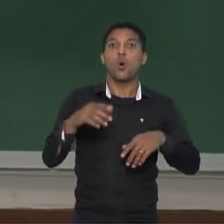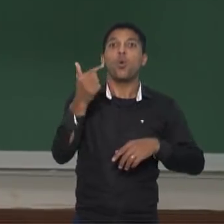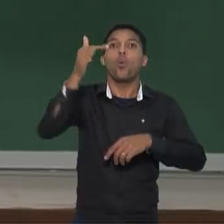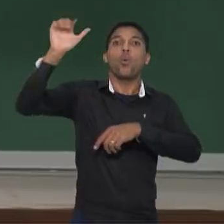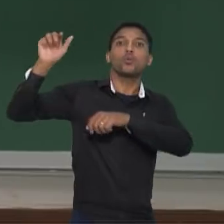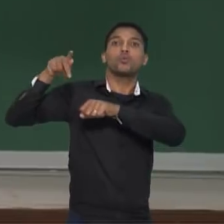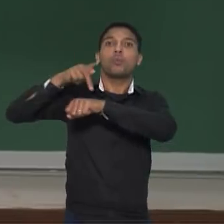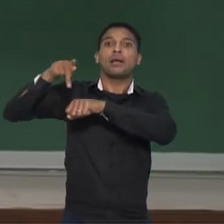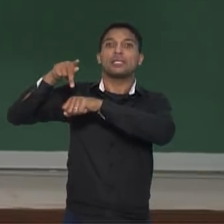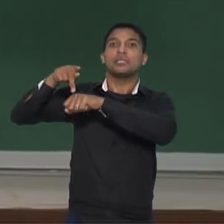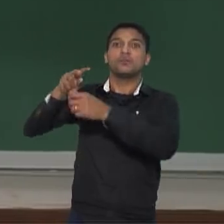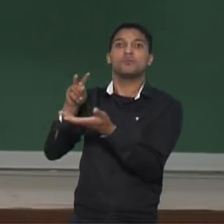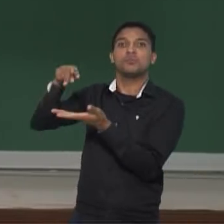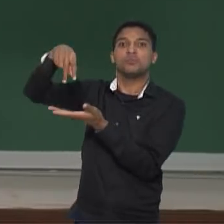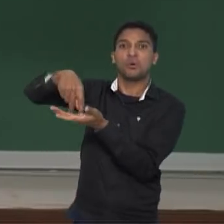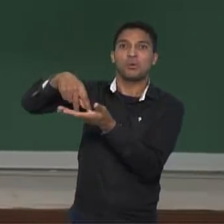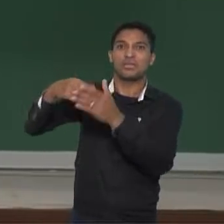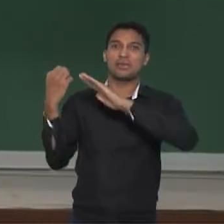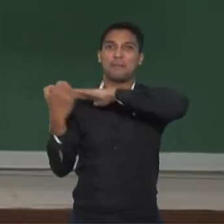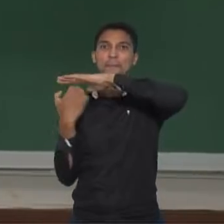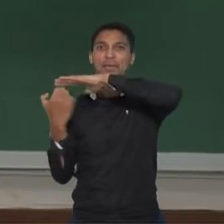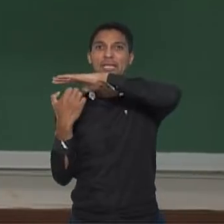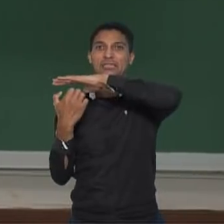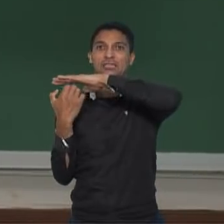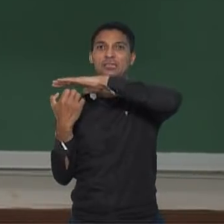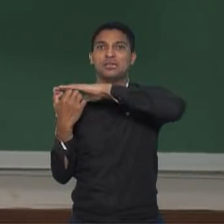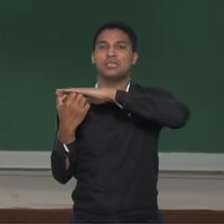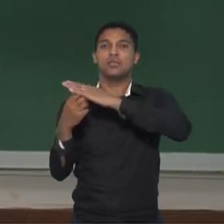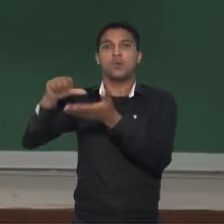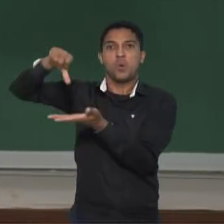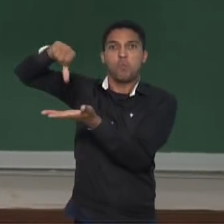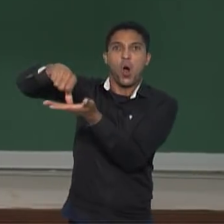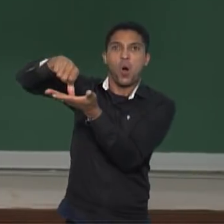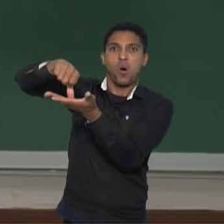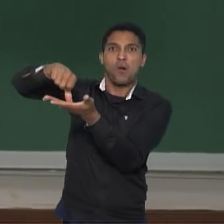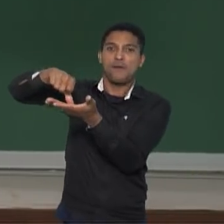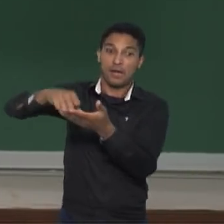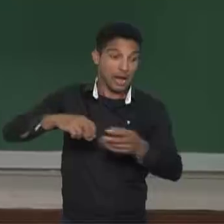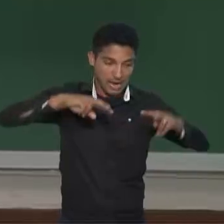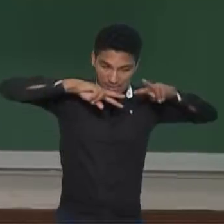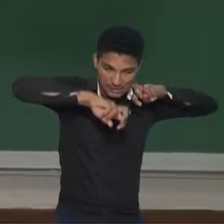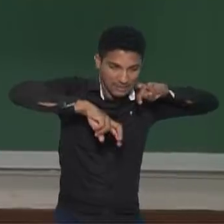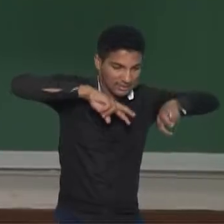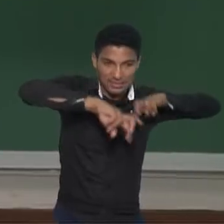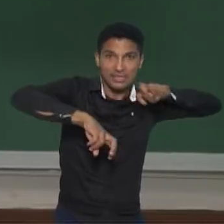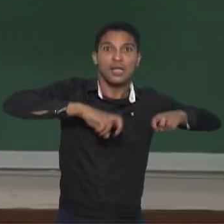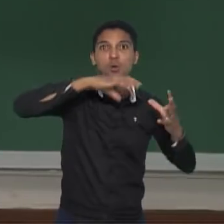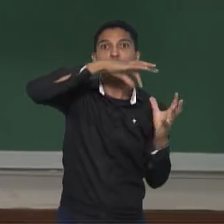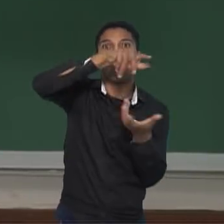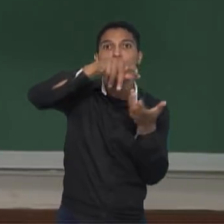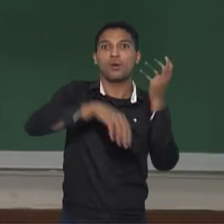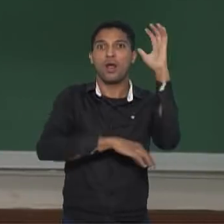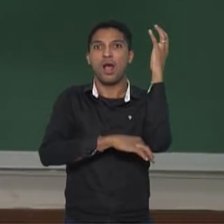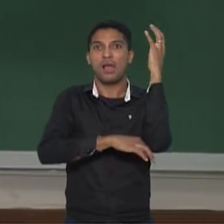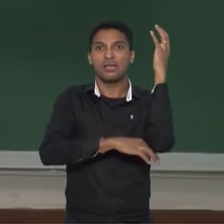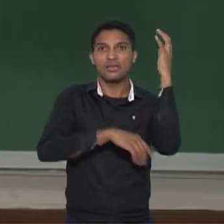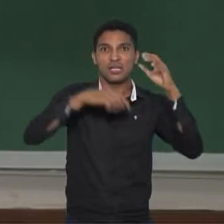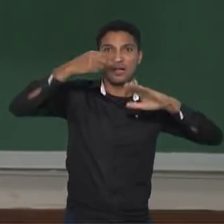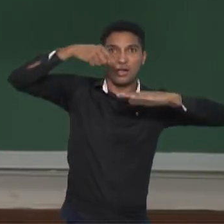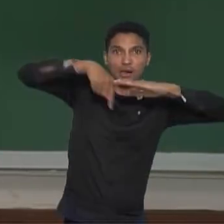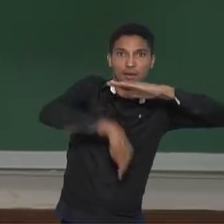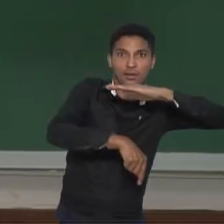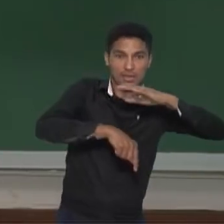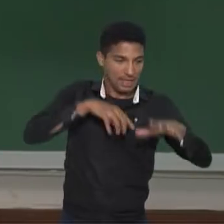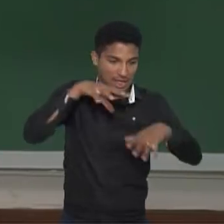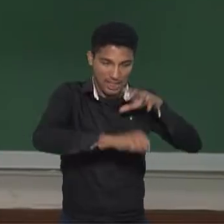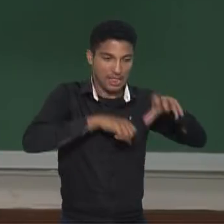países e condições favoráveis, né, para poder explorar os recursos naturais. Então não é em vão que as indústrias vão